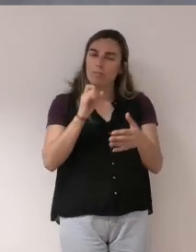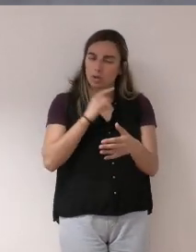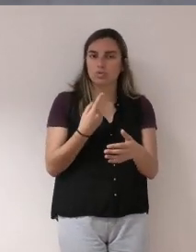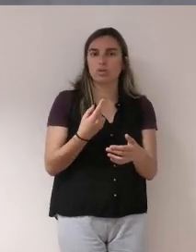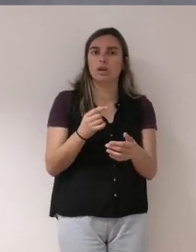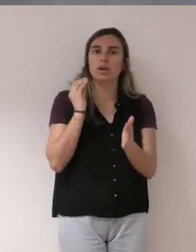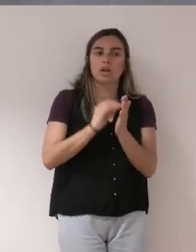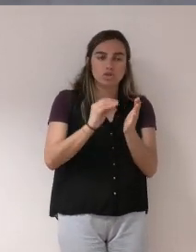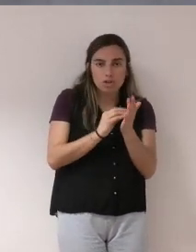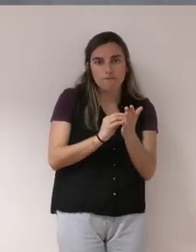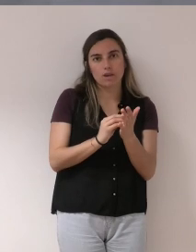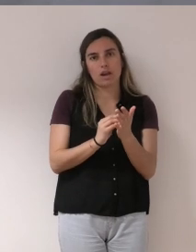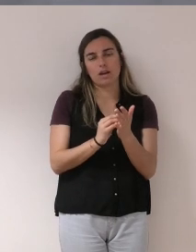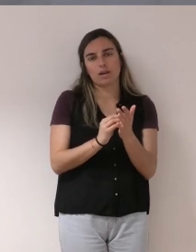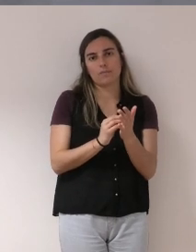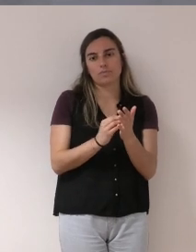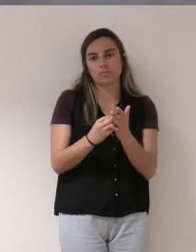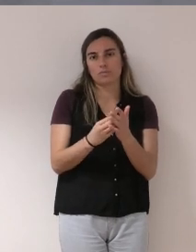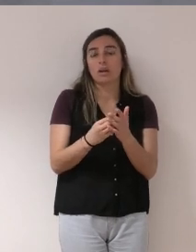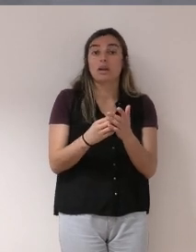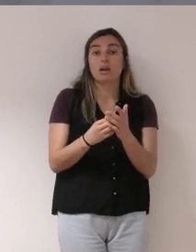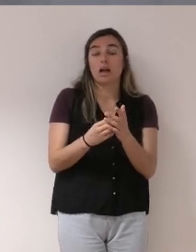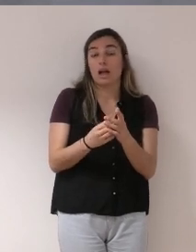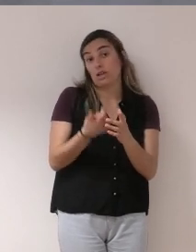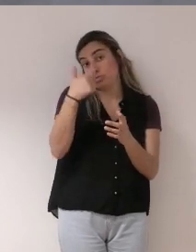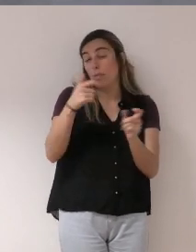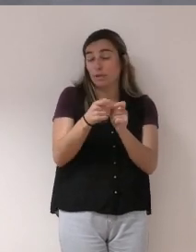mais próxima ou mais afastada aquilo que nós escrevemos, e fazemos-lo sempre.